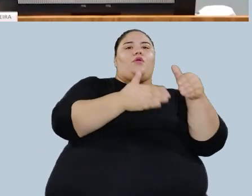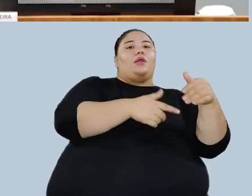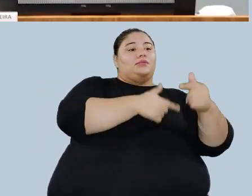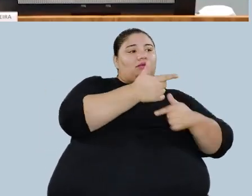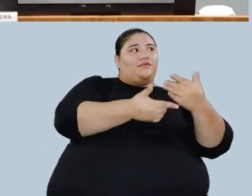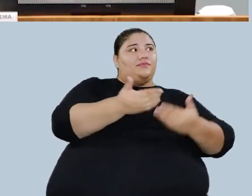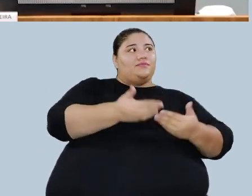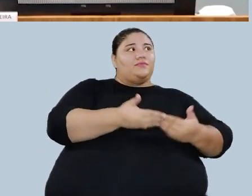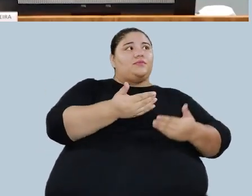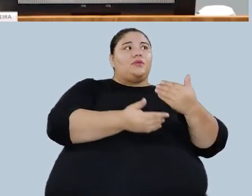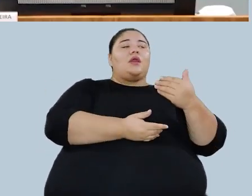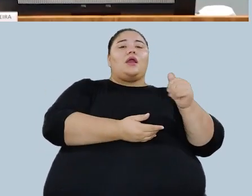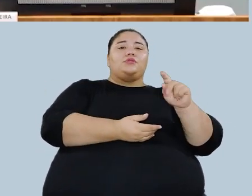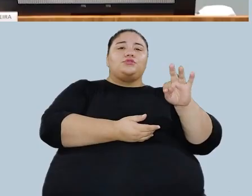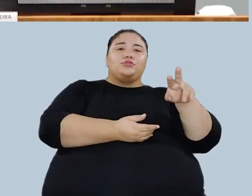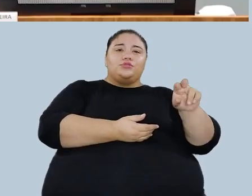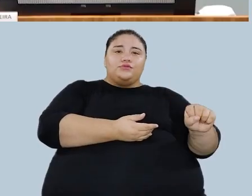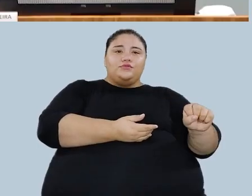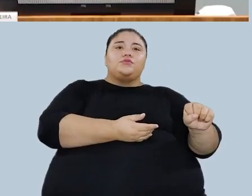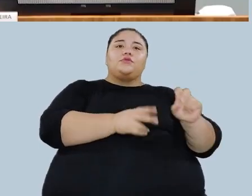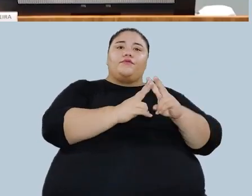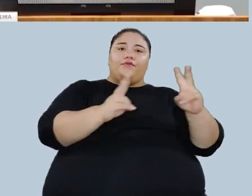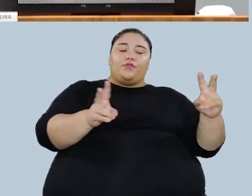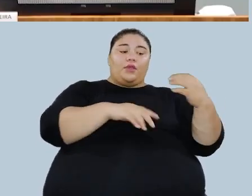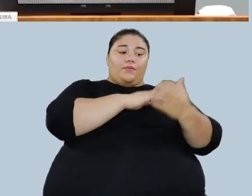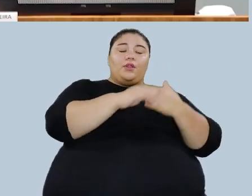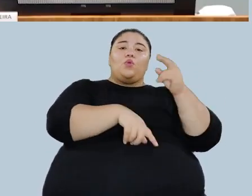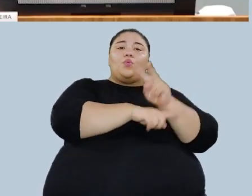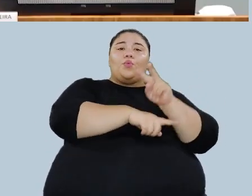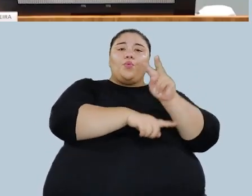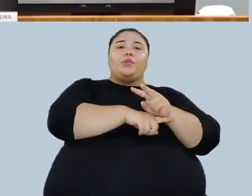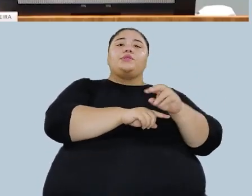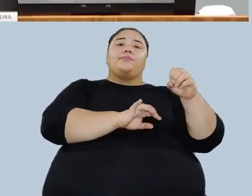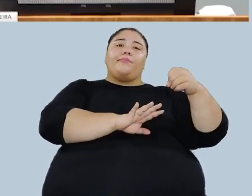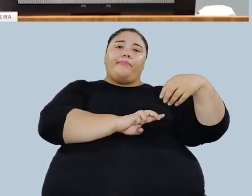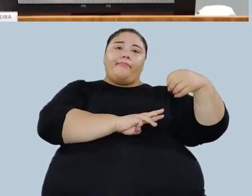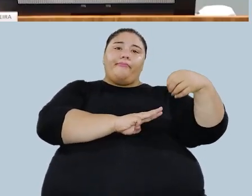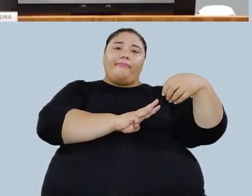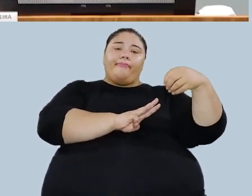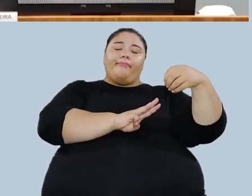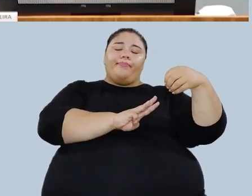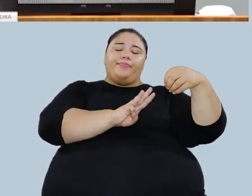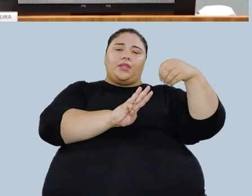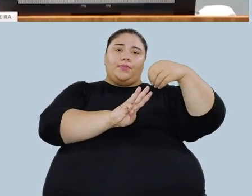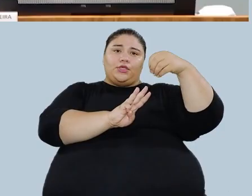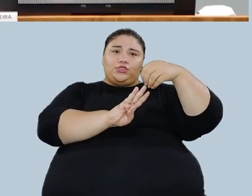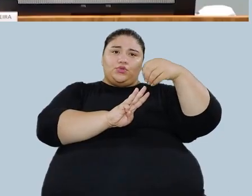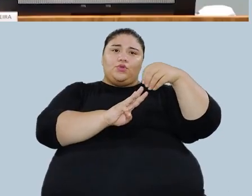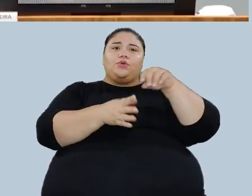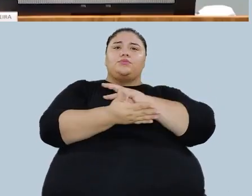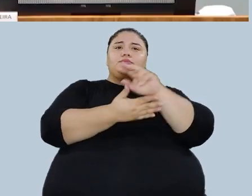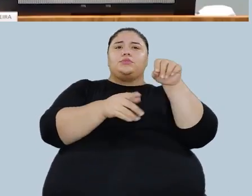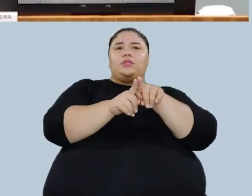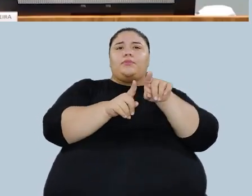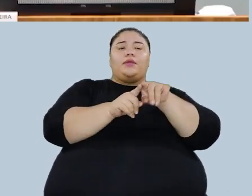ativos virtuais, que são as empresas que cuidam de criptomoedas, então eles estarão sujeitos à incidência